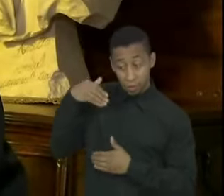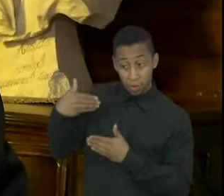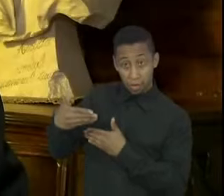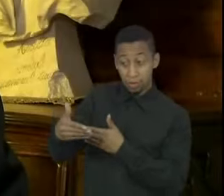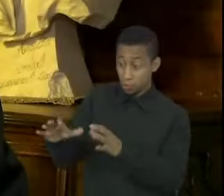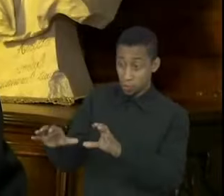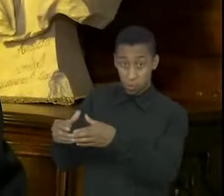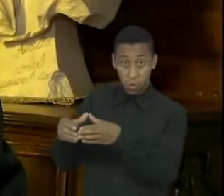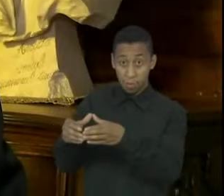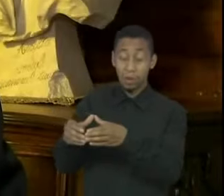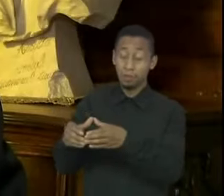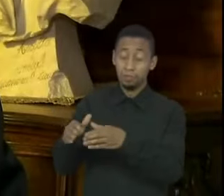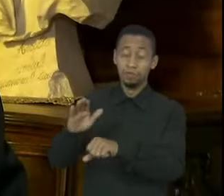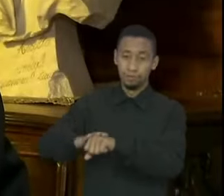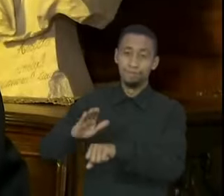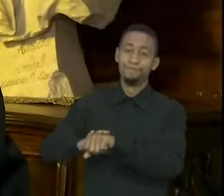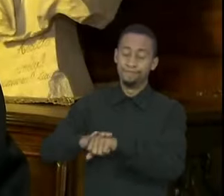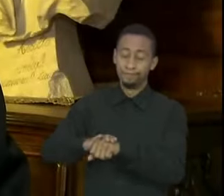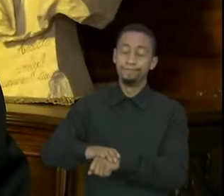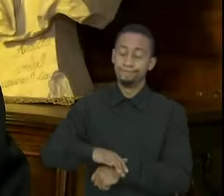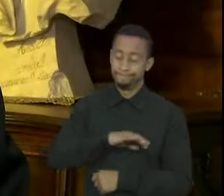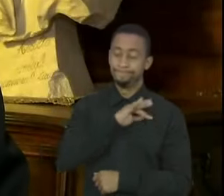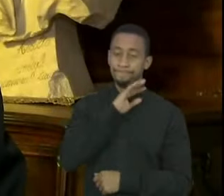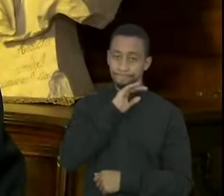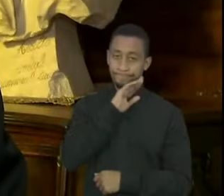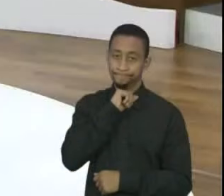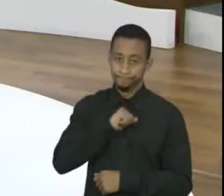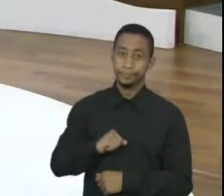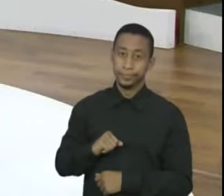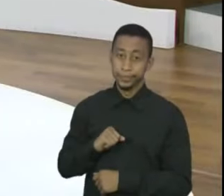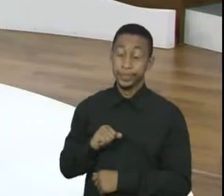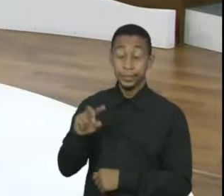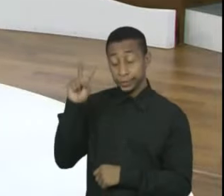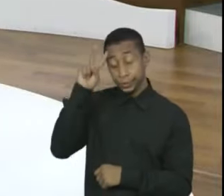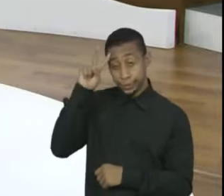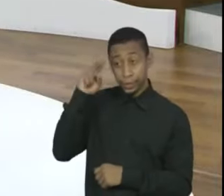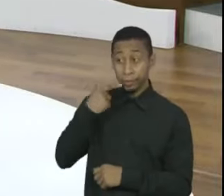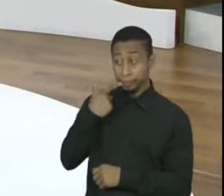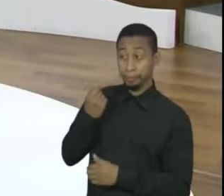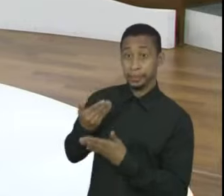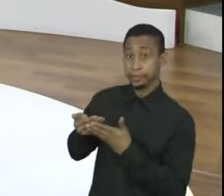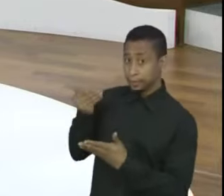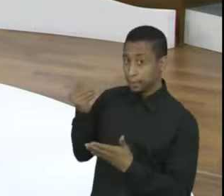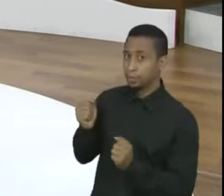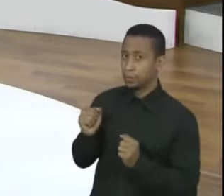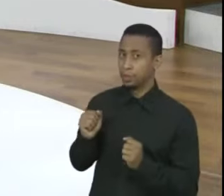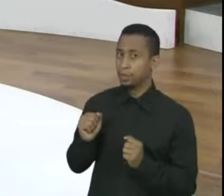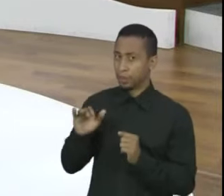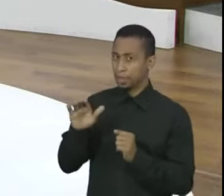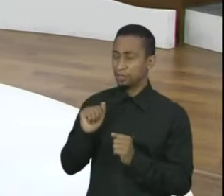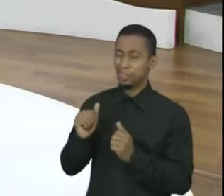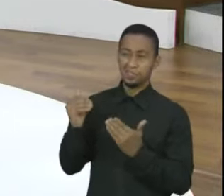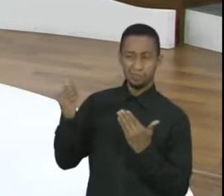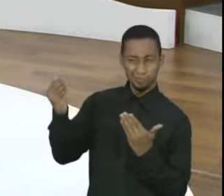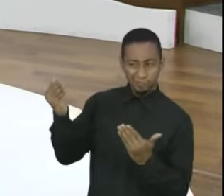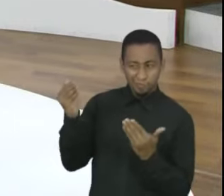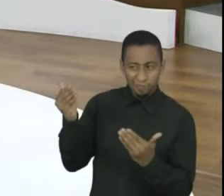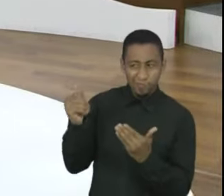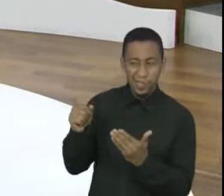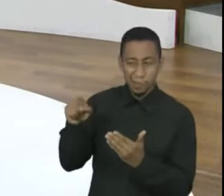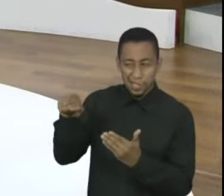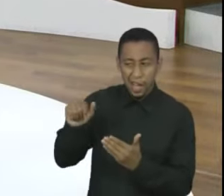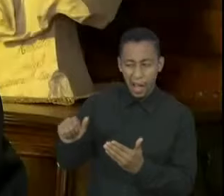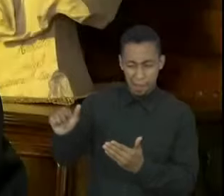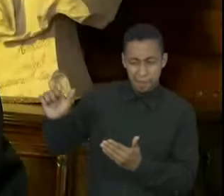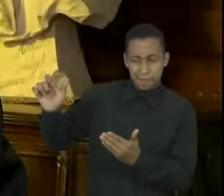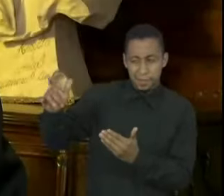tanto mal história bastante recente ainda então eu acho que não devemos subestimar o potencial de certos